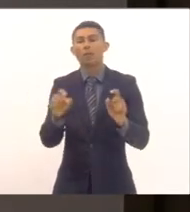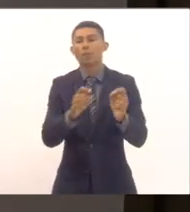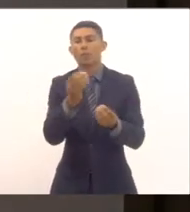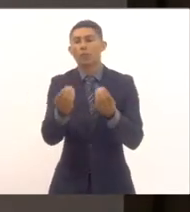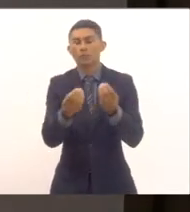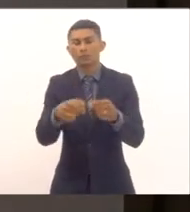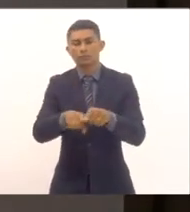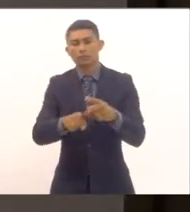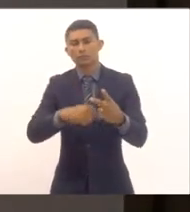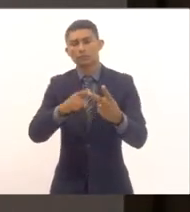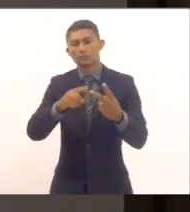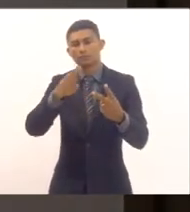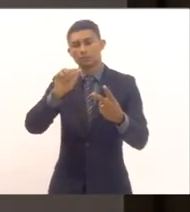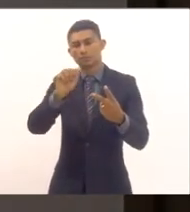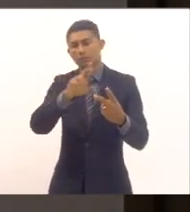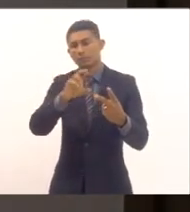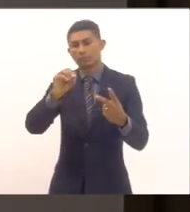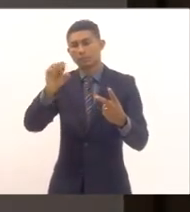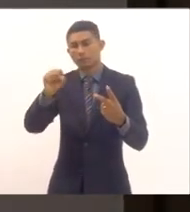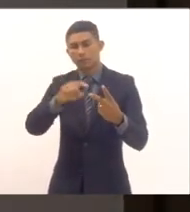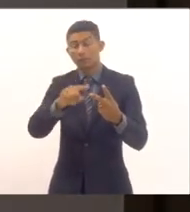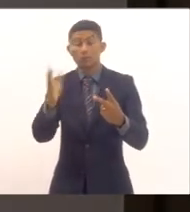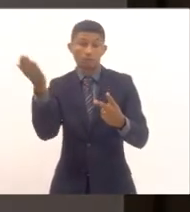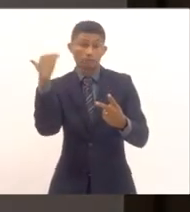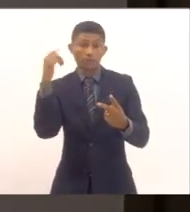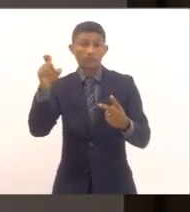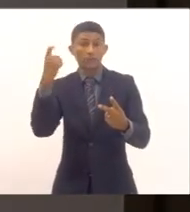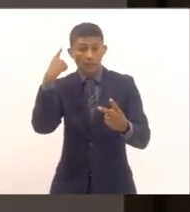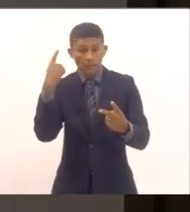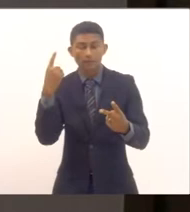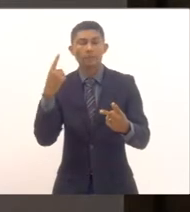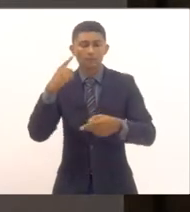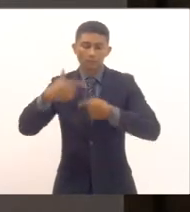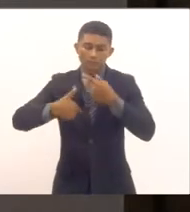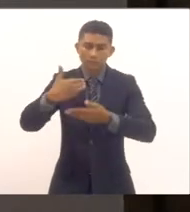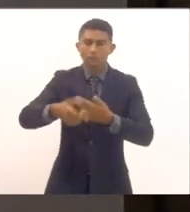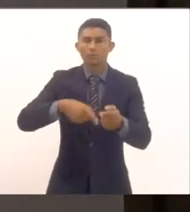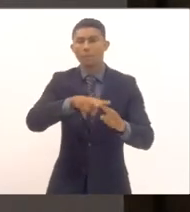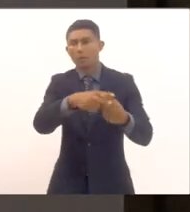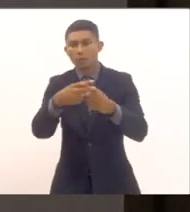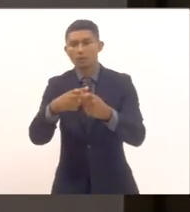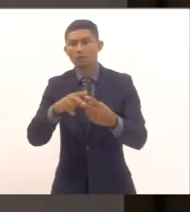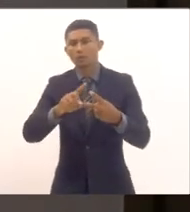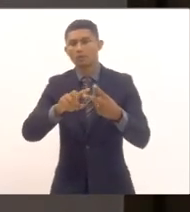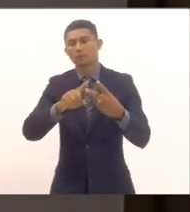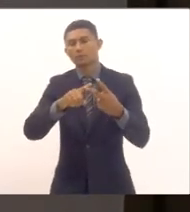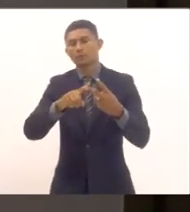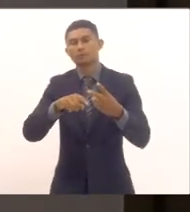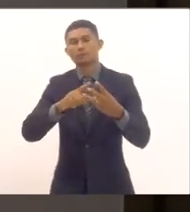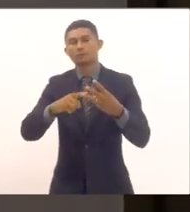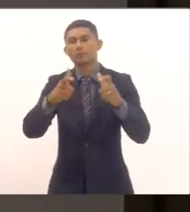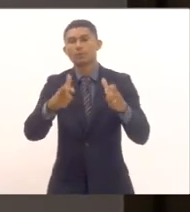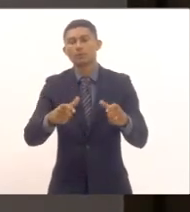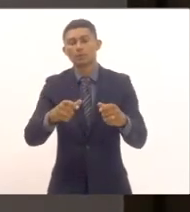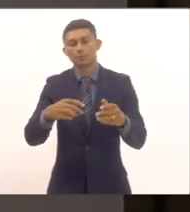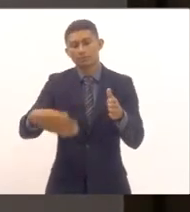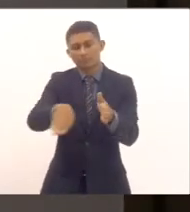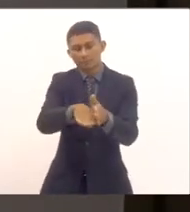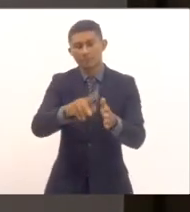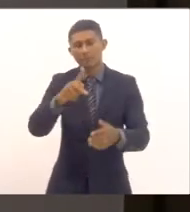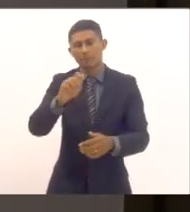de Barros Filho como era Íris Fazendo a manutenção a espada